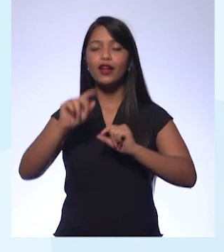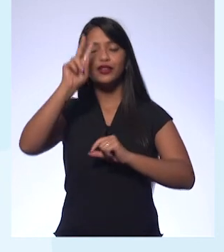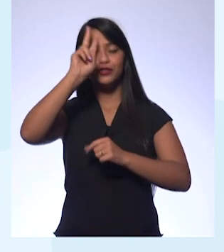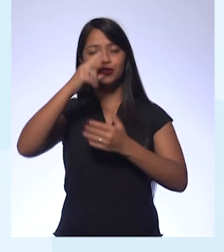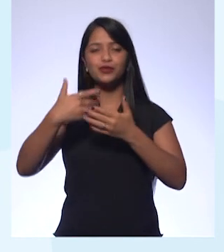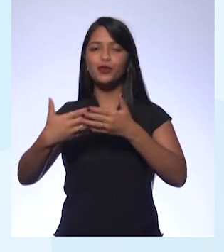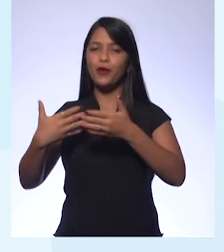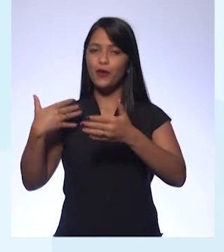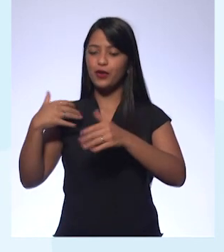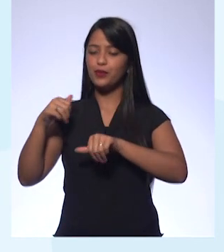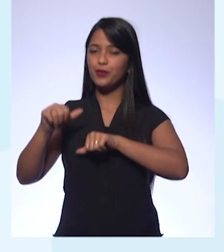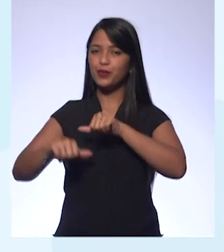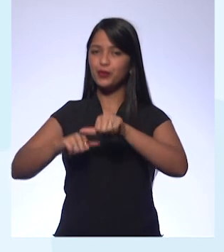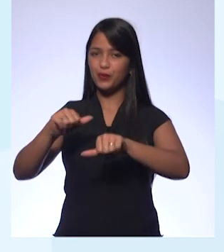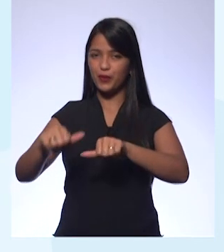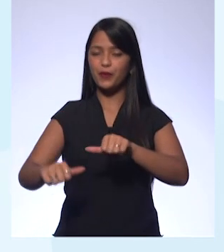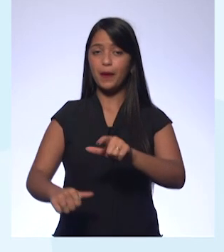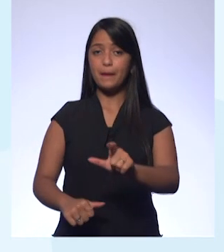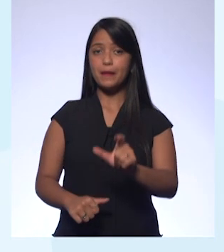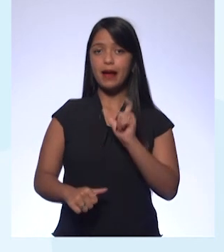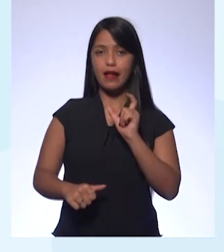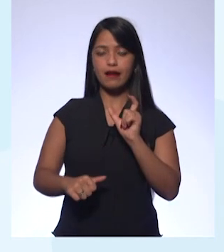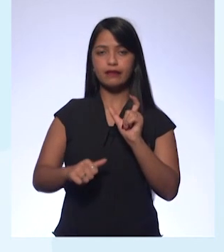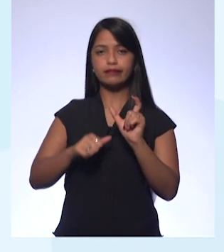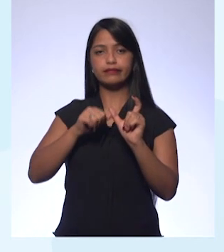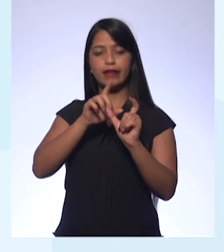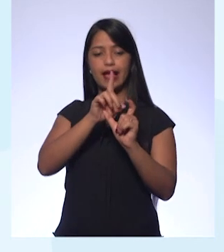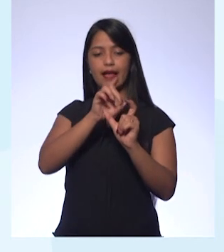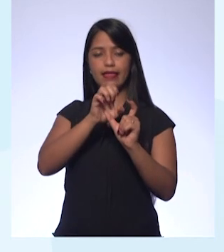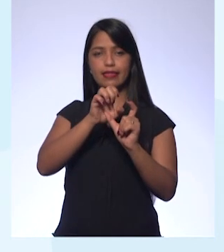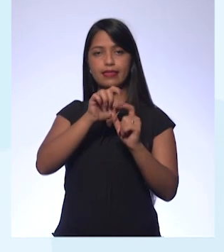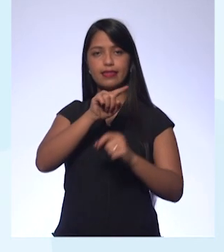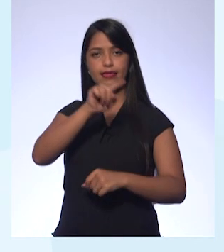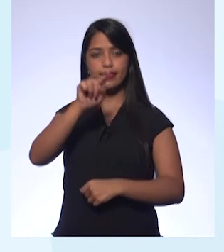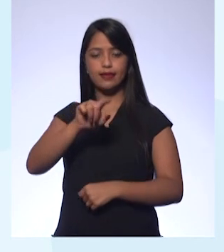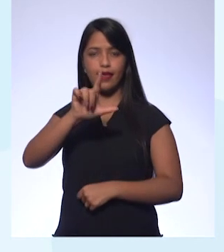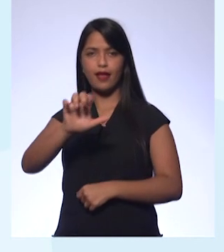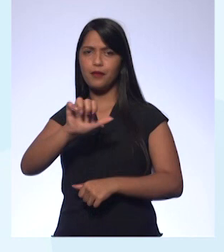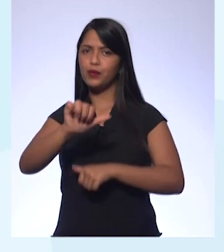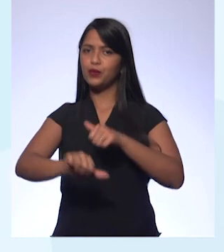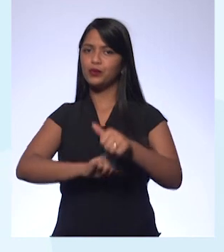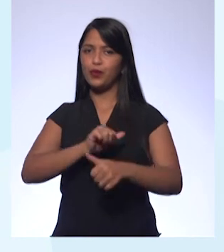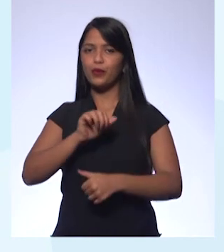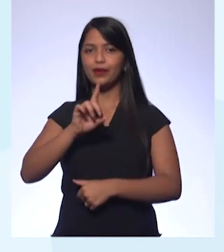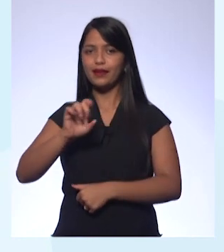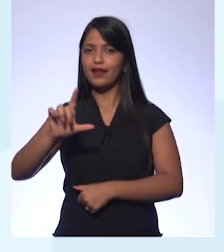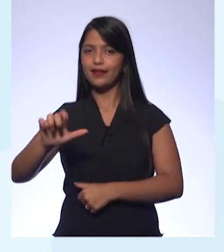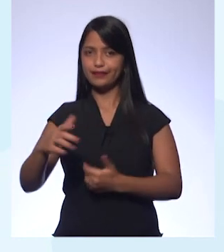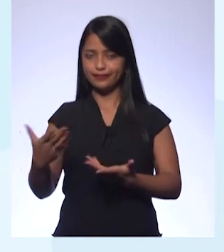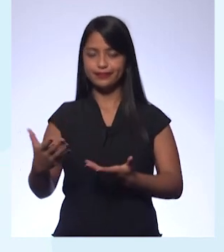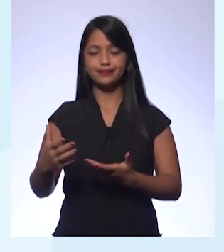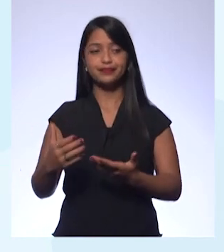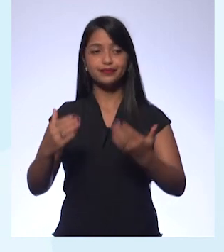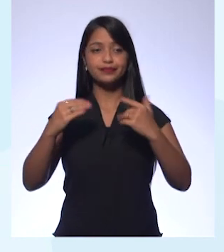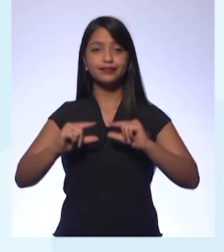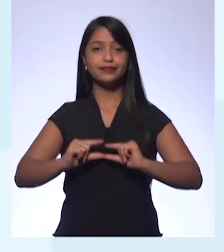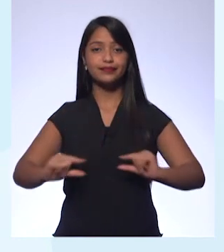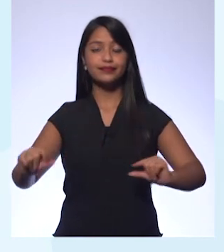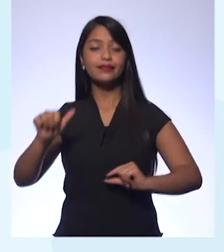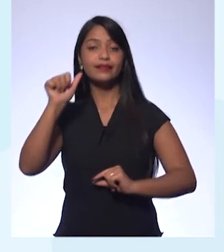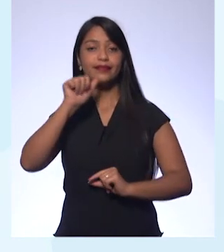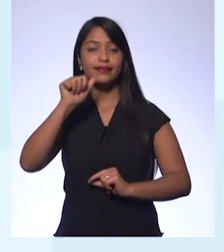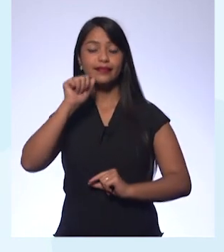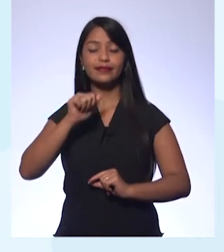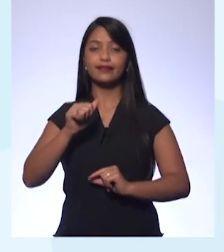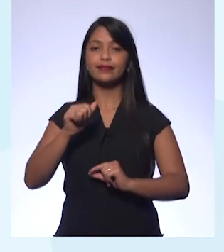histórica. Não utilizamos mais as palavras com esse tipo de acentuação. E aí, Mariana tira aquela selfie, posta nas redes sociais.